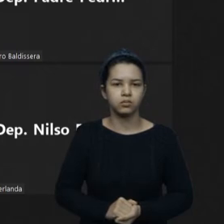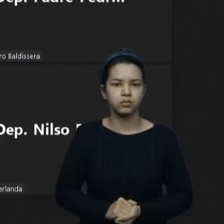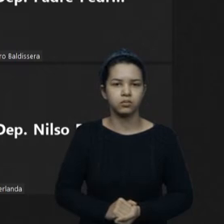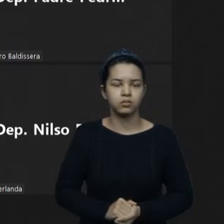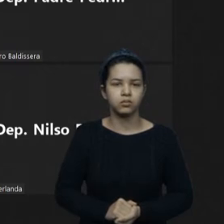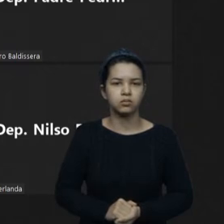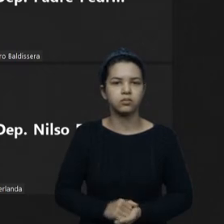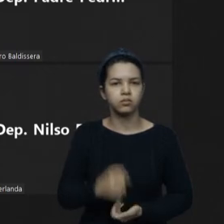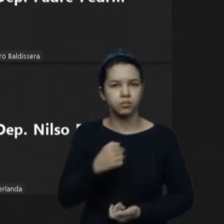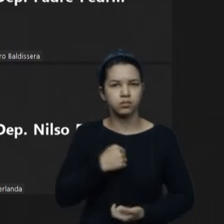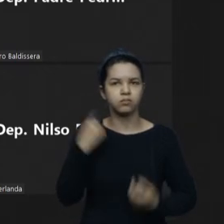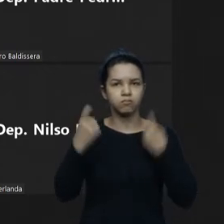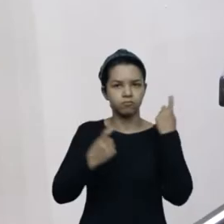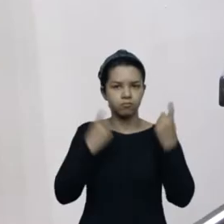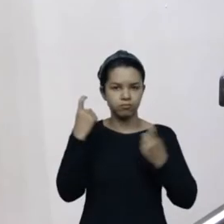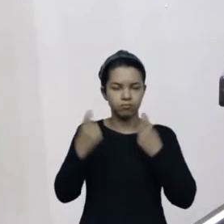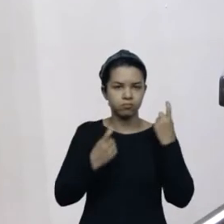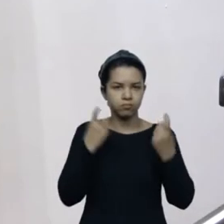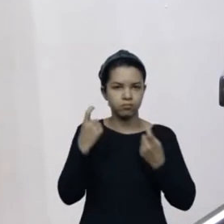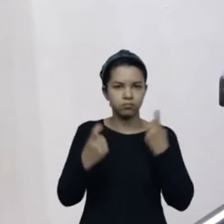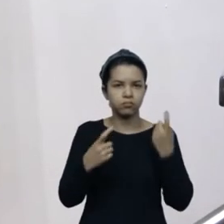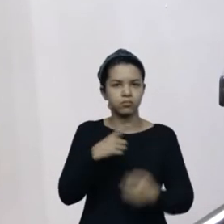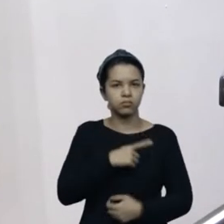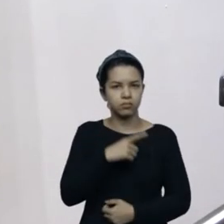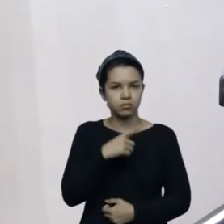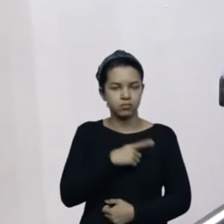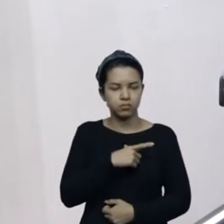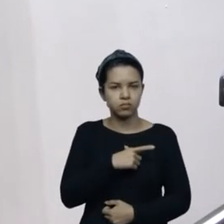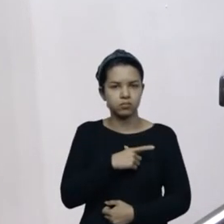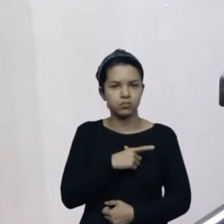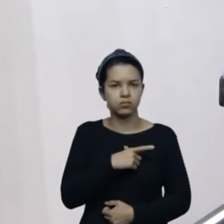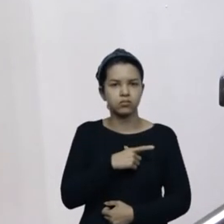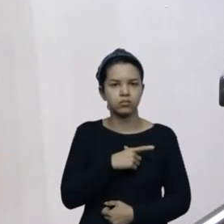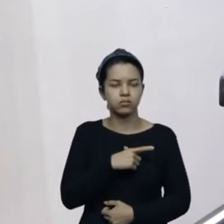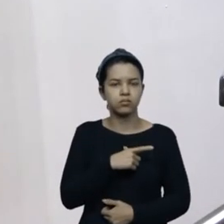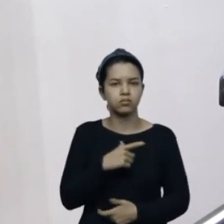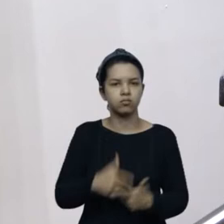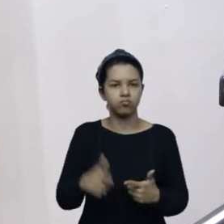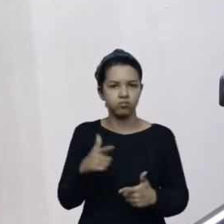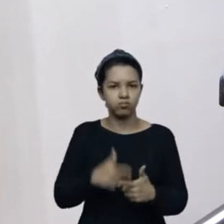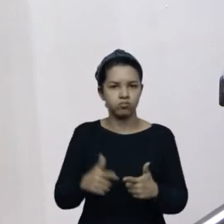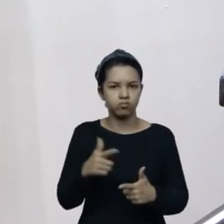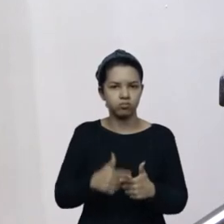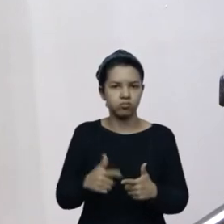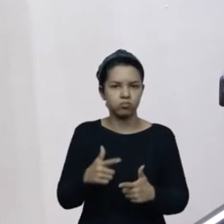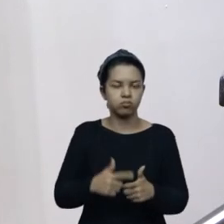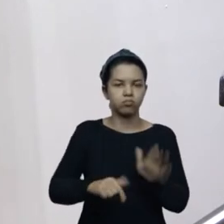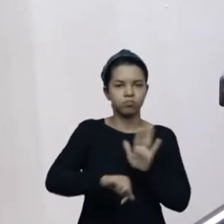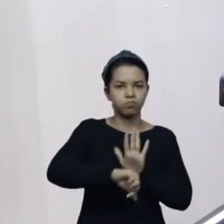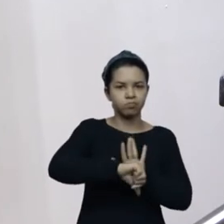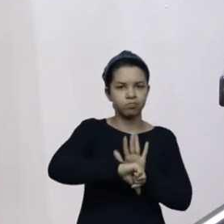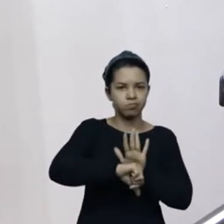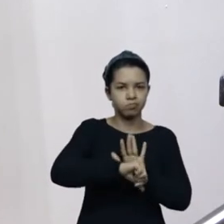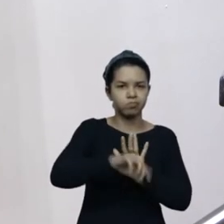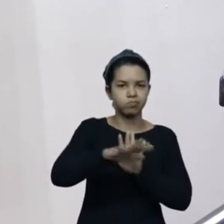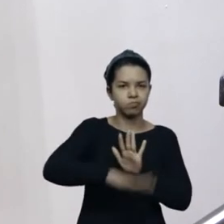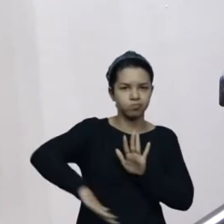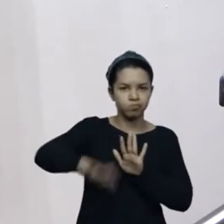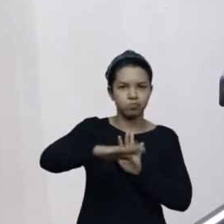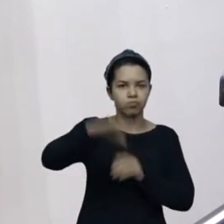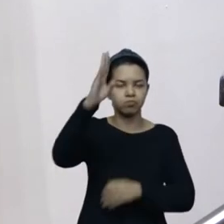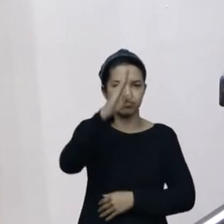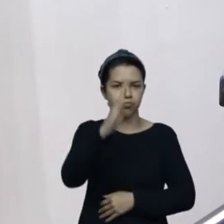Me preocupa a situação da criminalidade a nível de Brasil